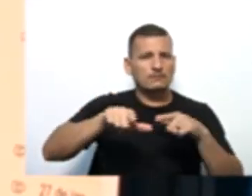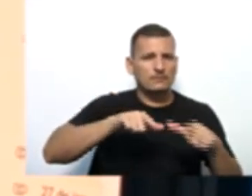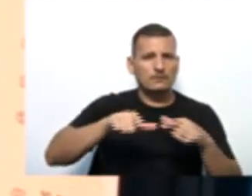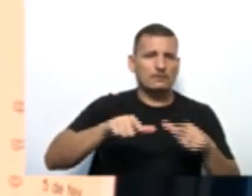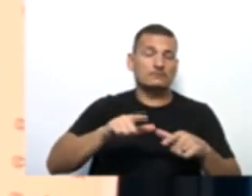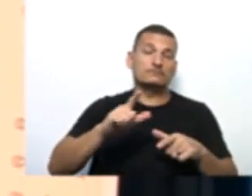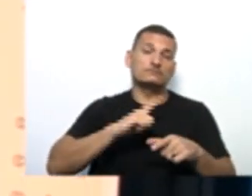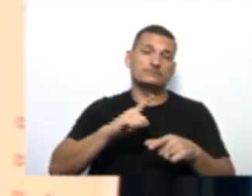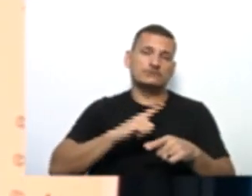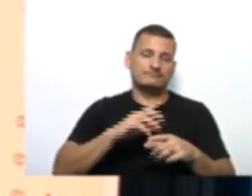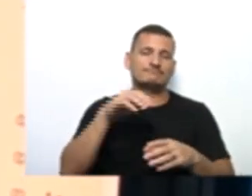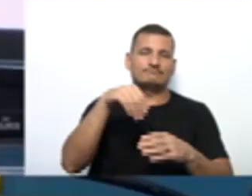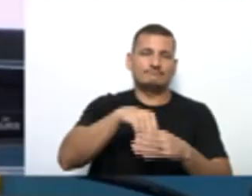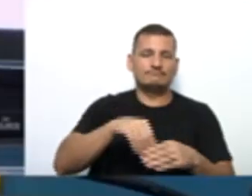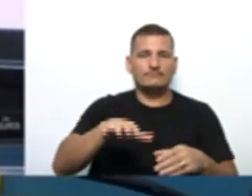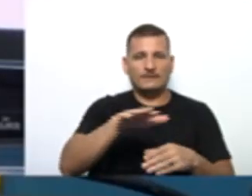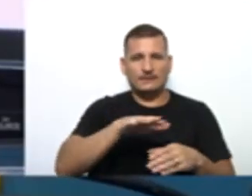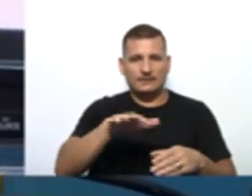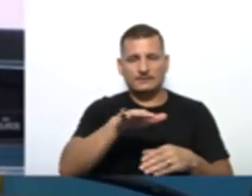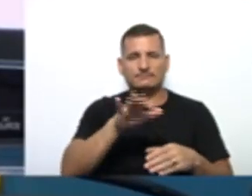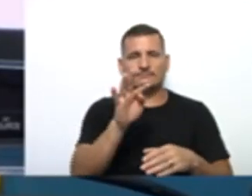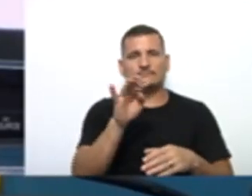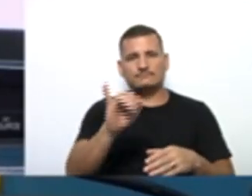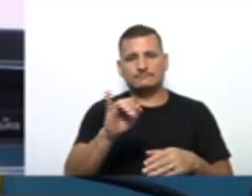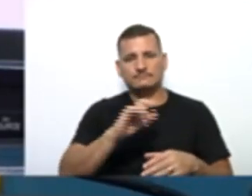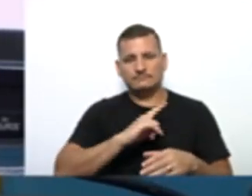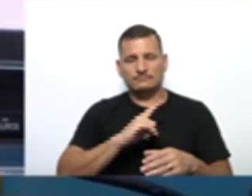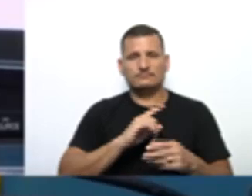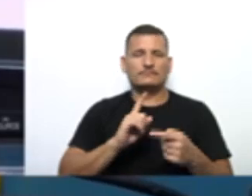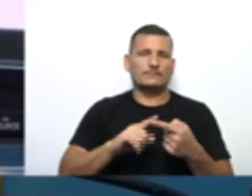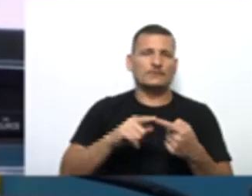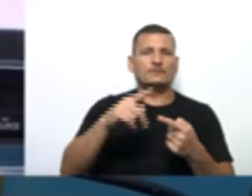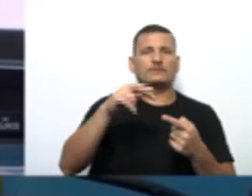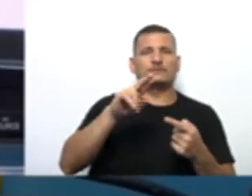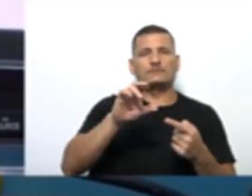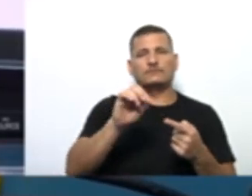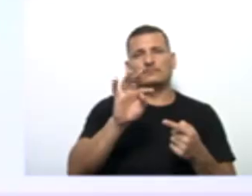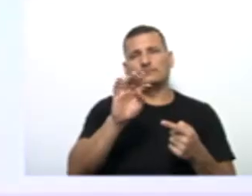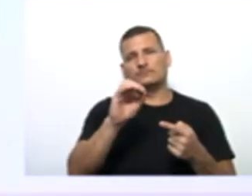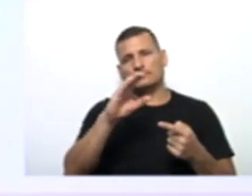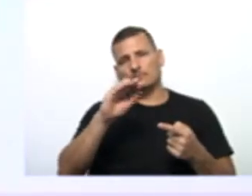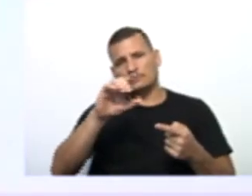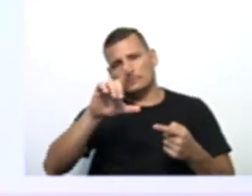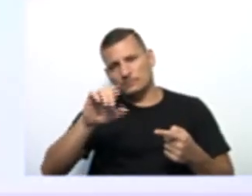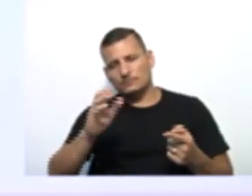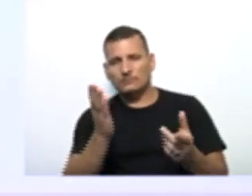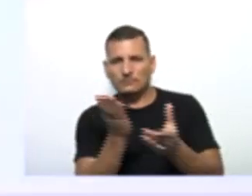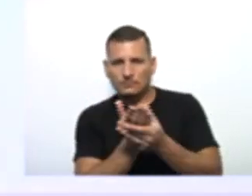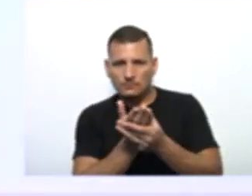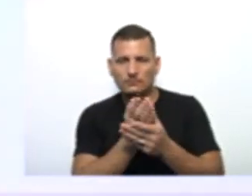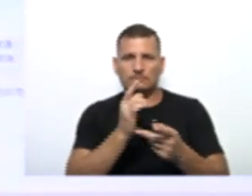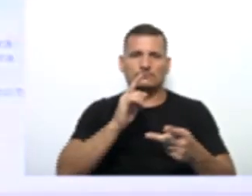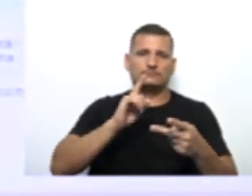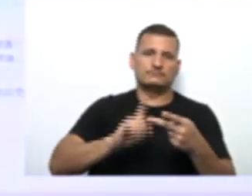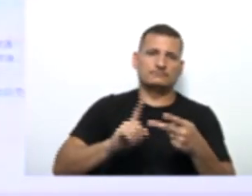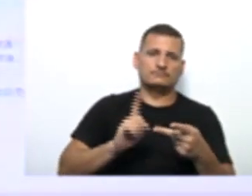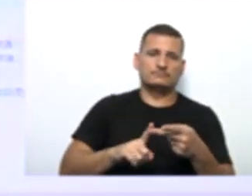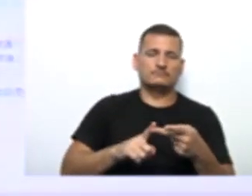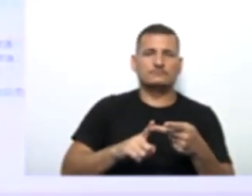passam pela área de TI, né? Tanto na área de protocolo de processos, né, como na área de